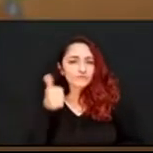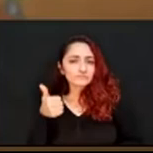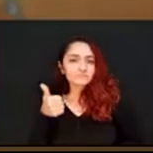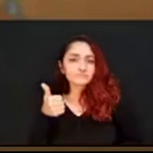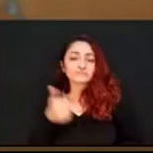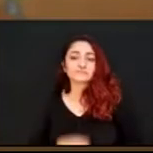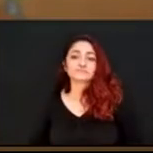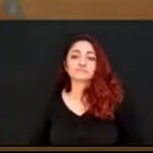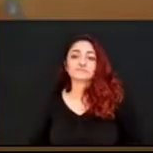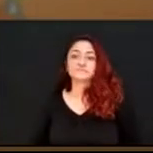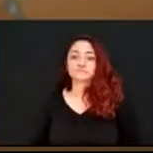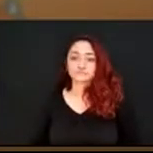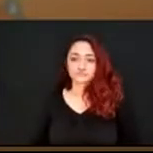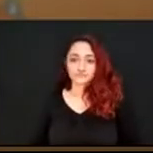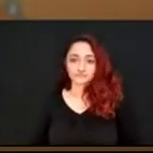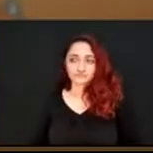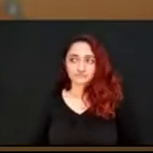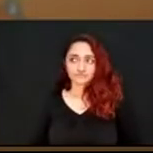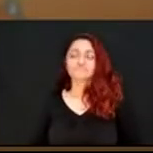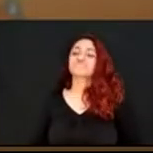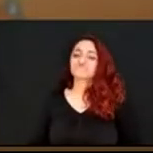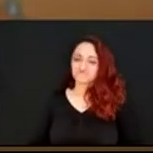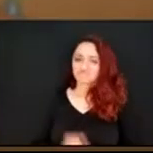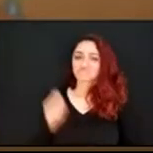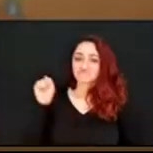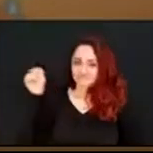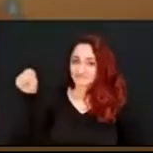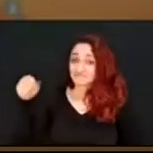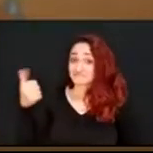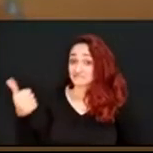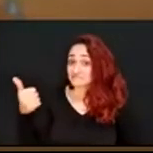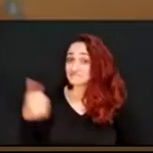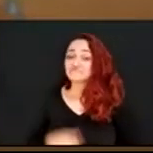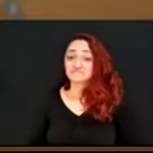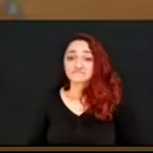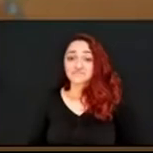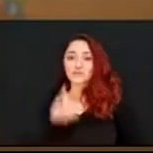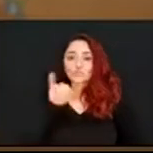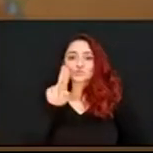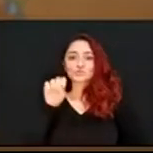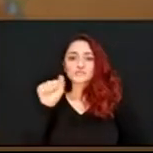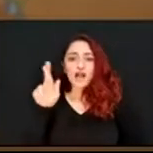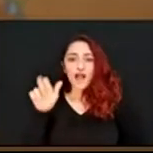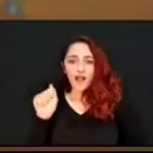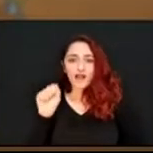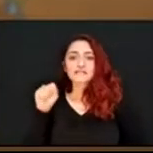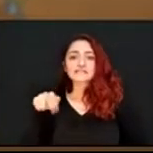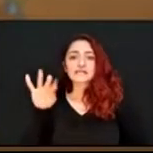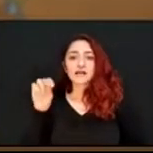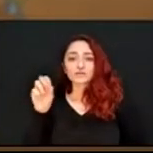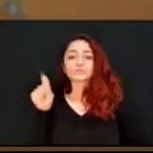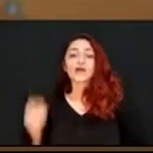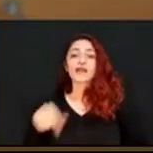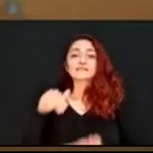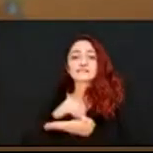E aí eu estou cintos e Sara Oi Jussara Santos que a secretária-executiva da